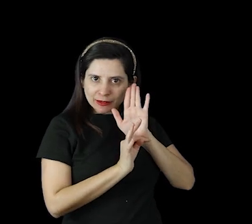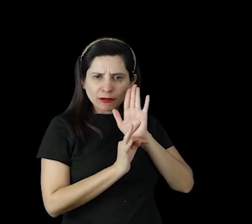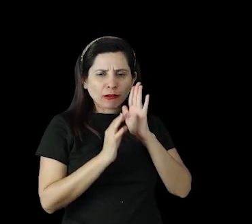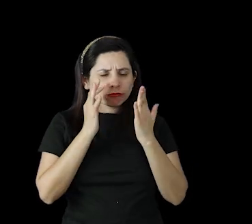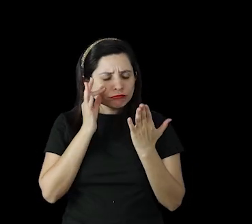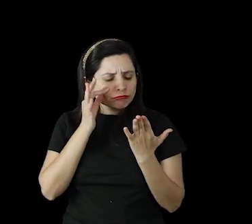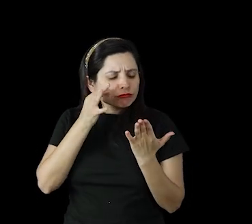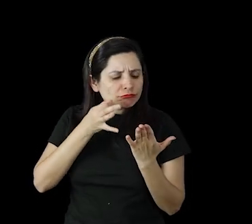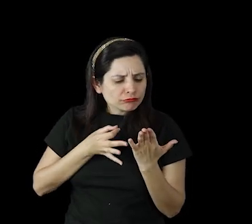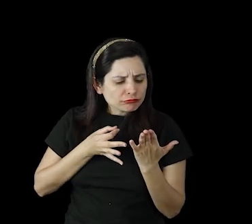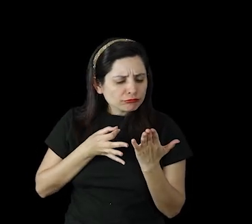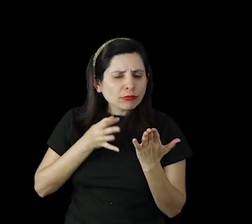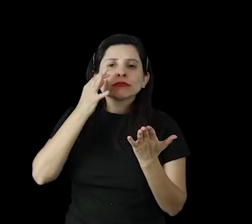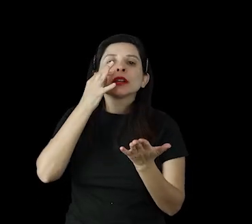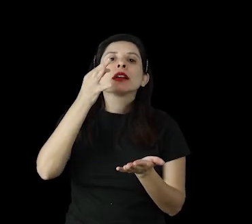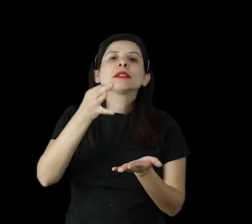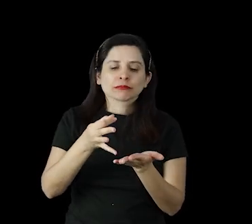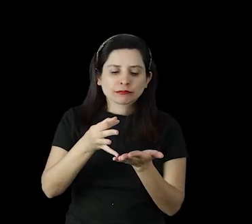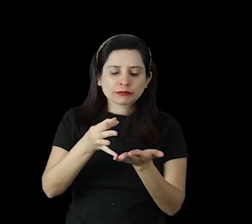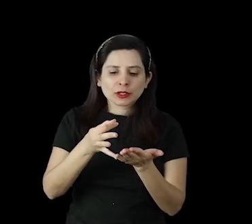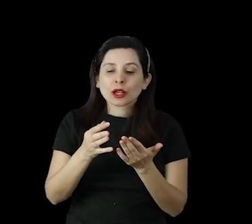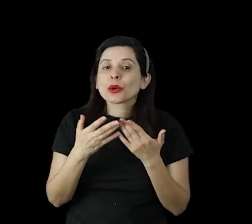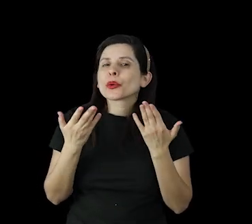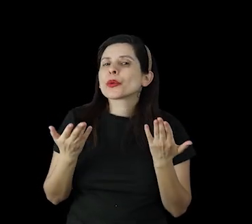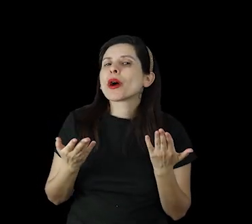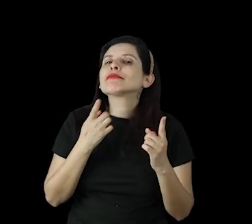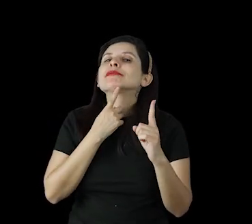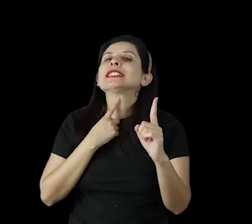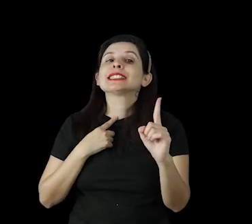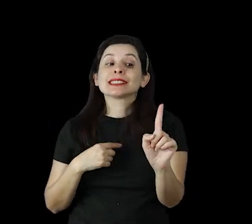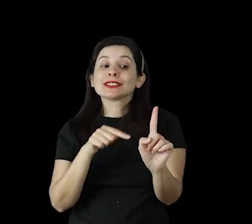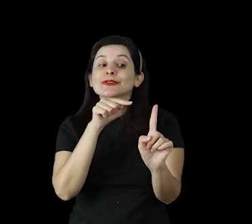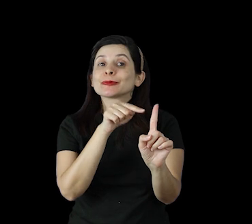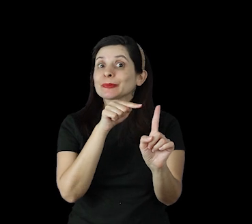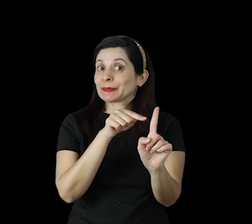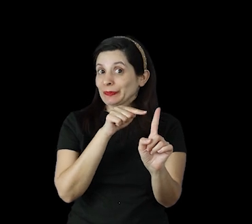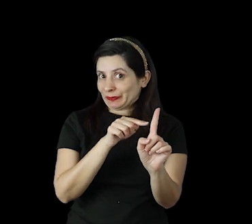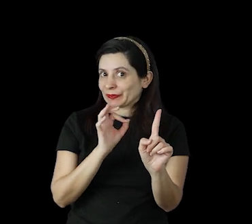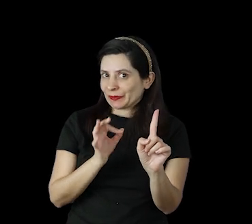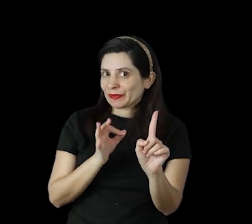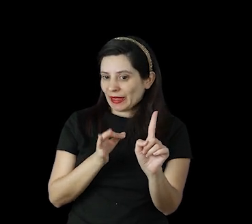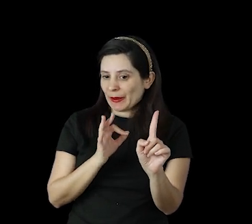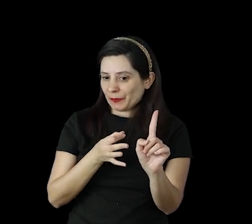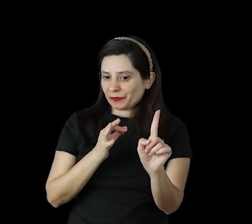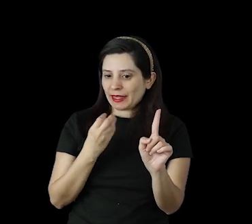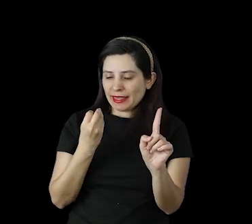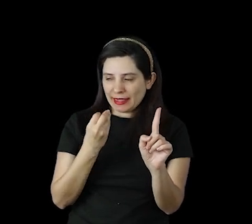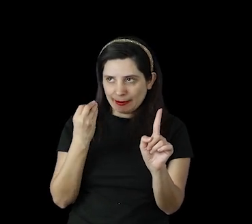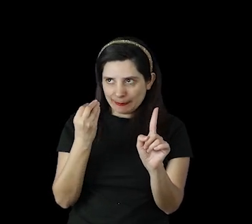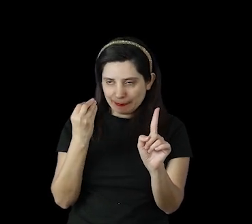atenção para pensar: "Ah, que desejos têm meus personagens", né,